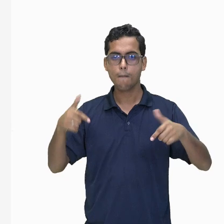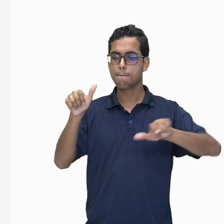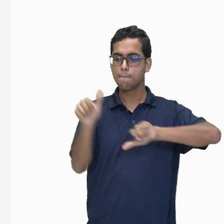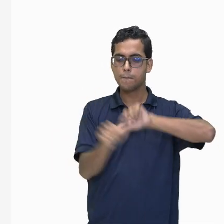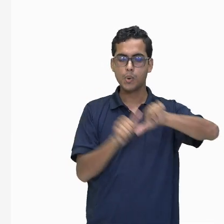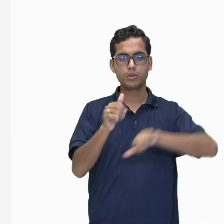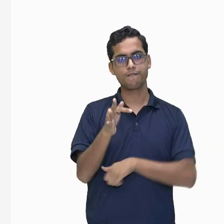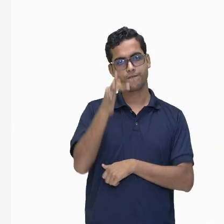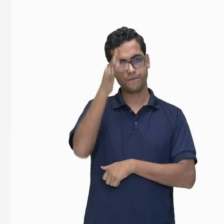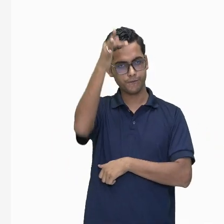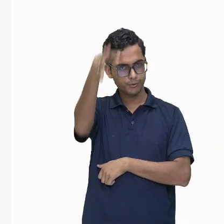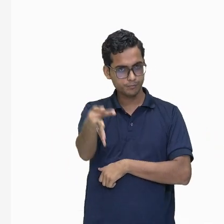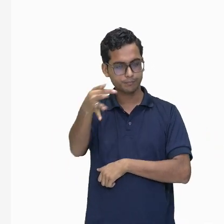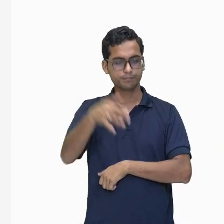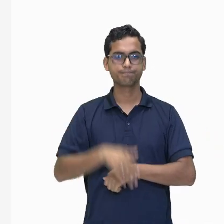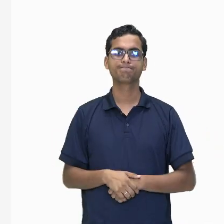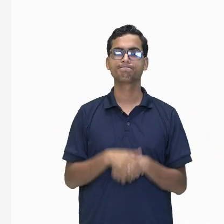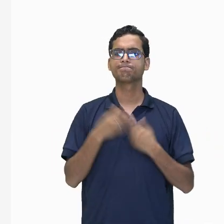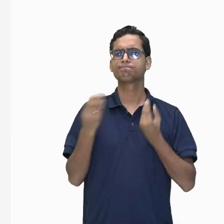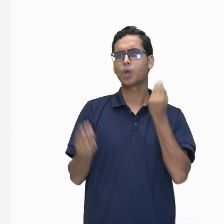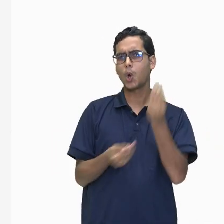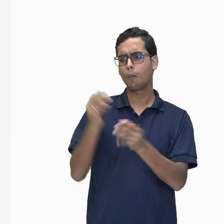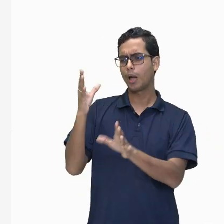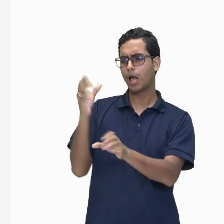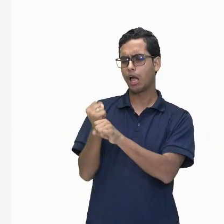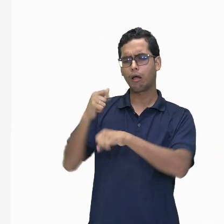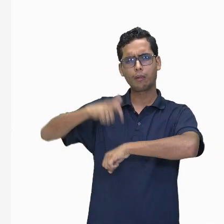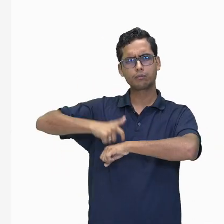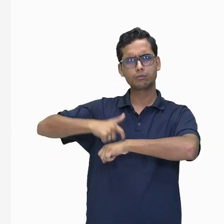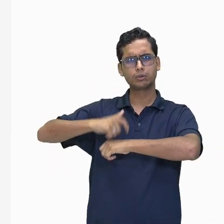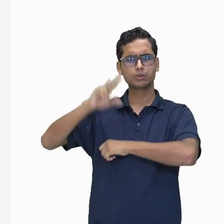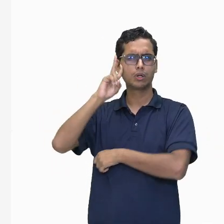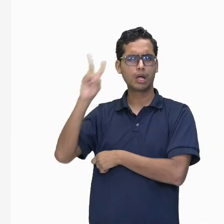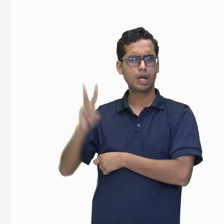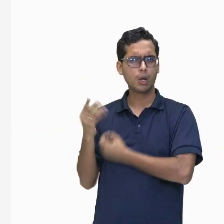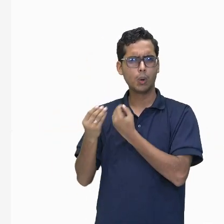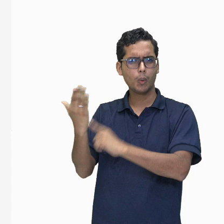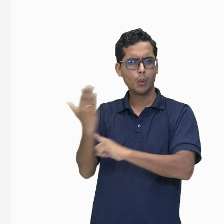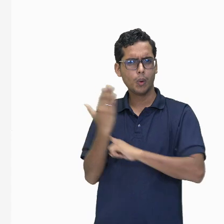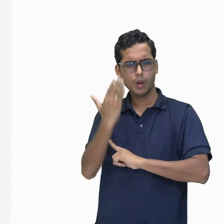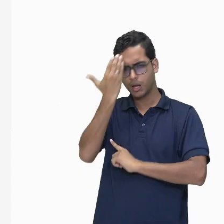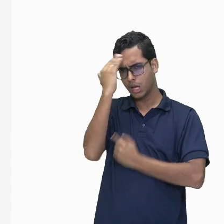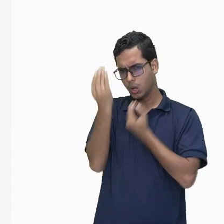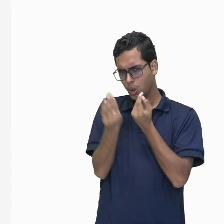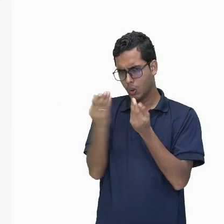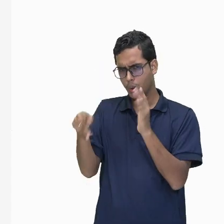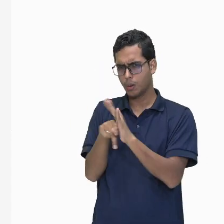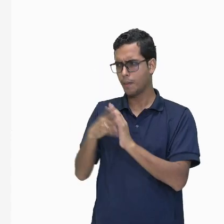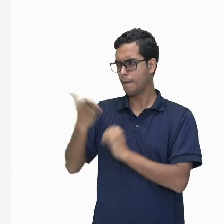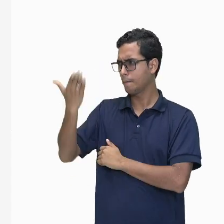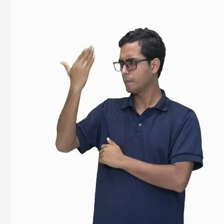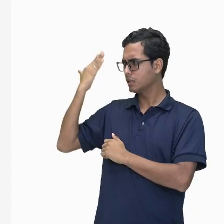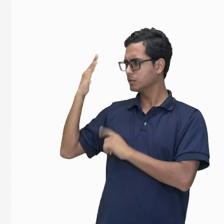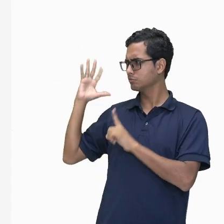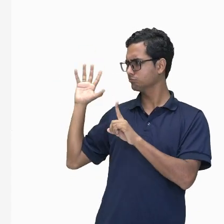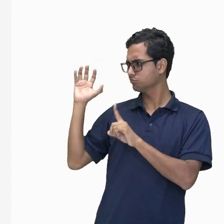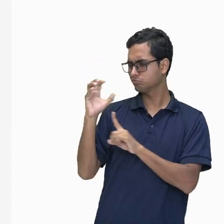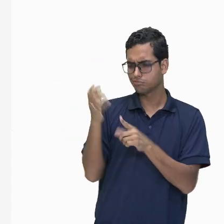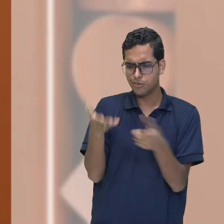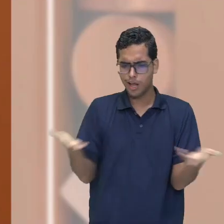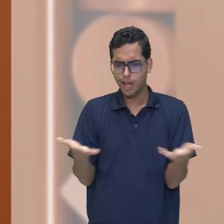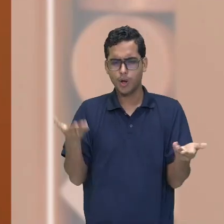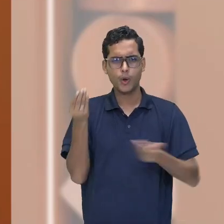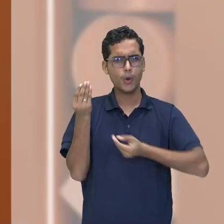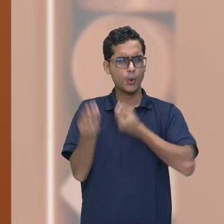é então que a contagem do tempo, como é que é a história vai me ajudar a compreender como é que o passado influencia o